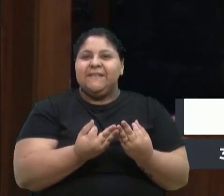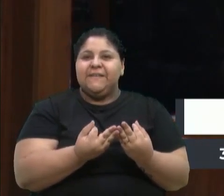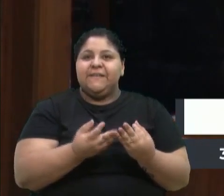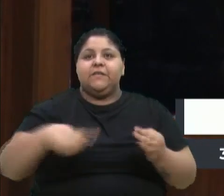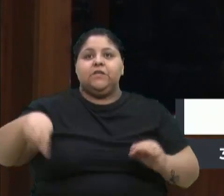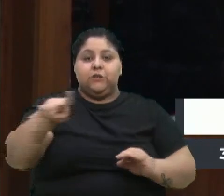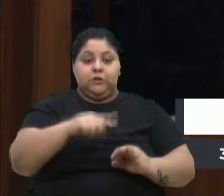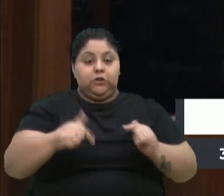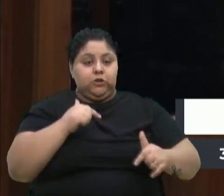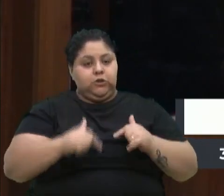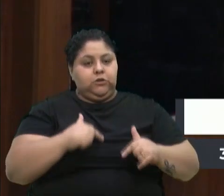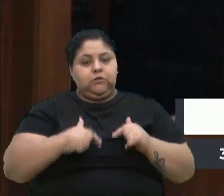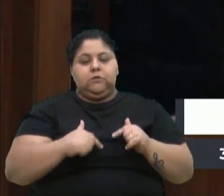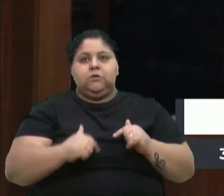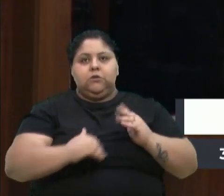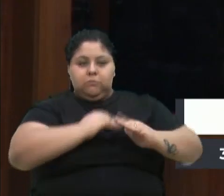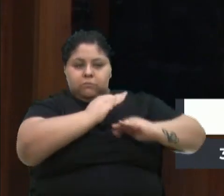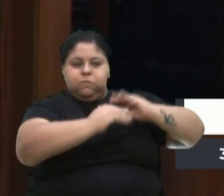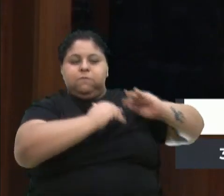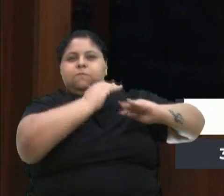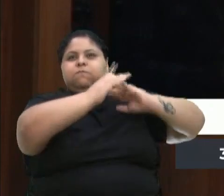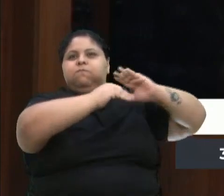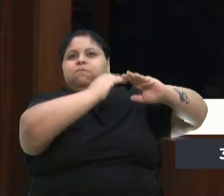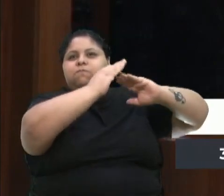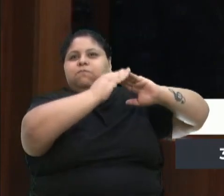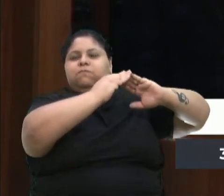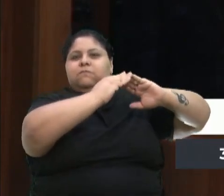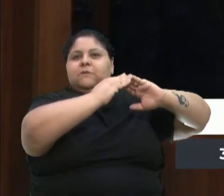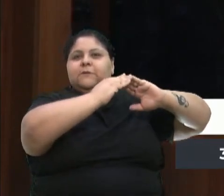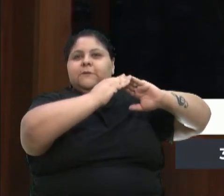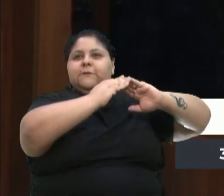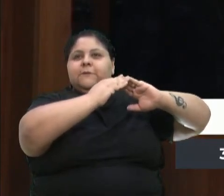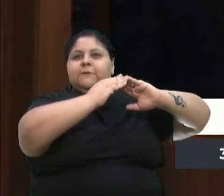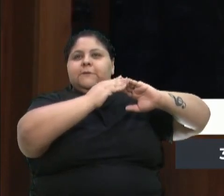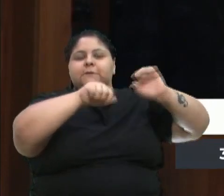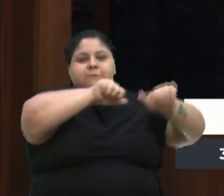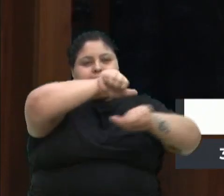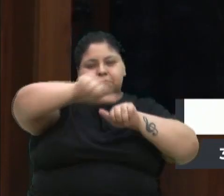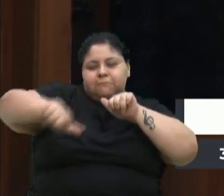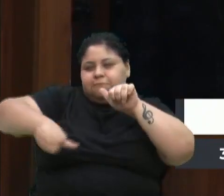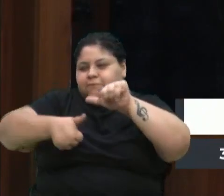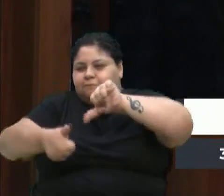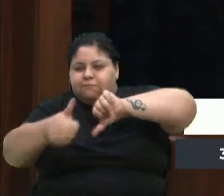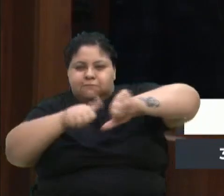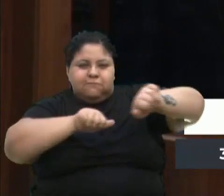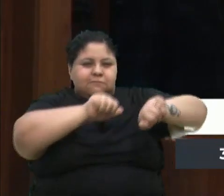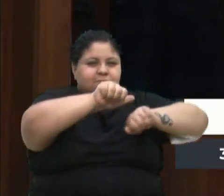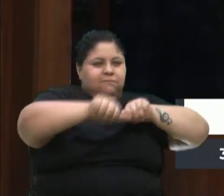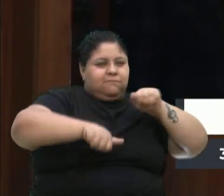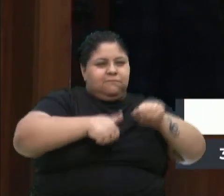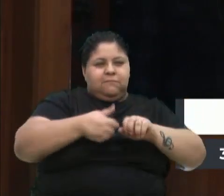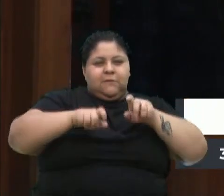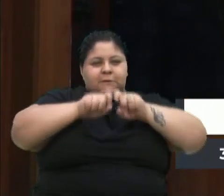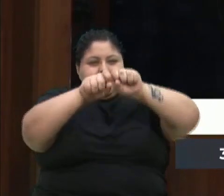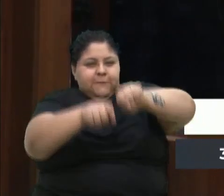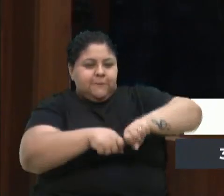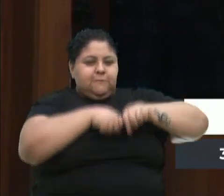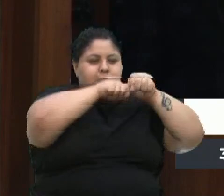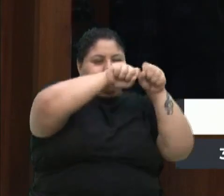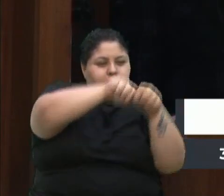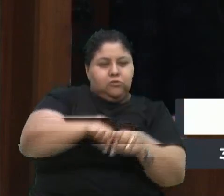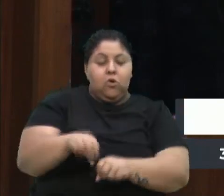Nosso trabalho está sendo de reestruturar, de redirecionar a canoagem rumo à popularização da nossa